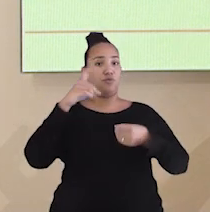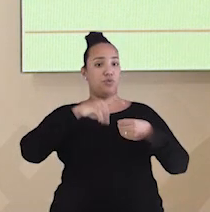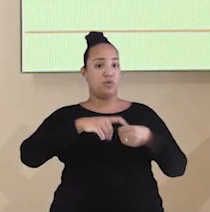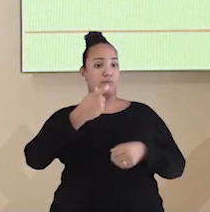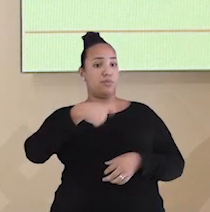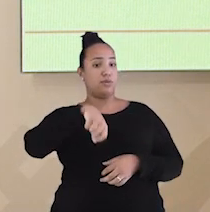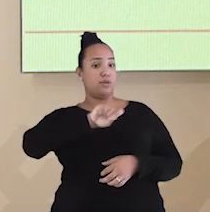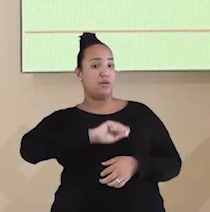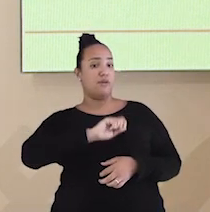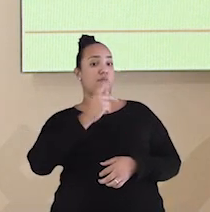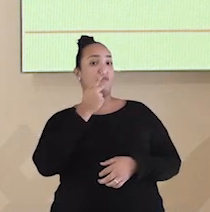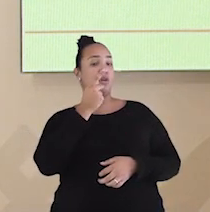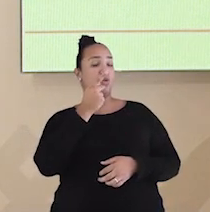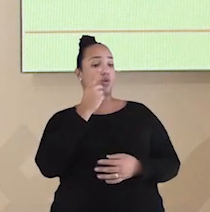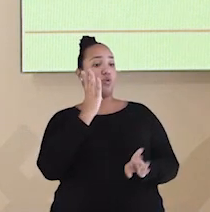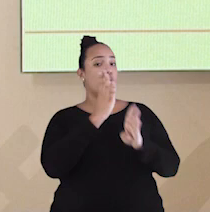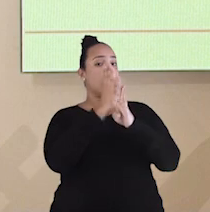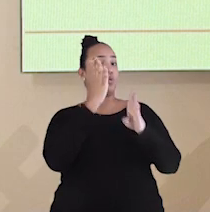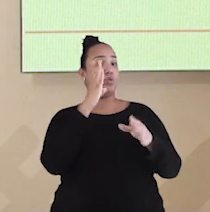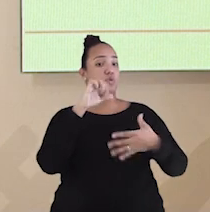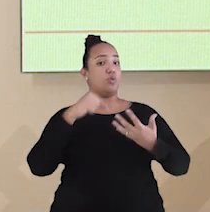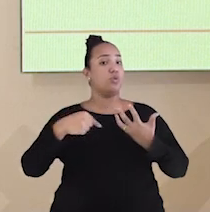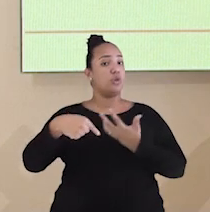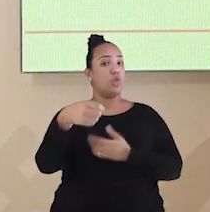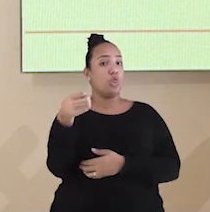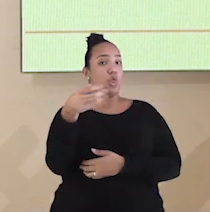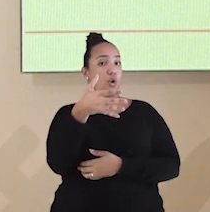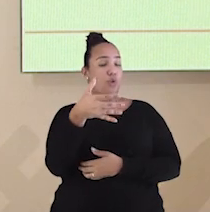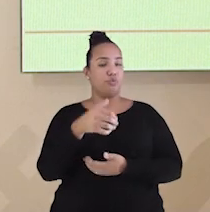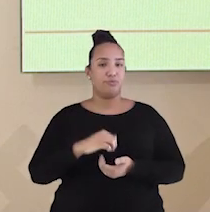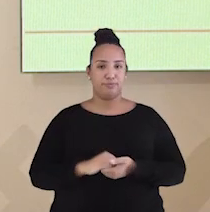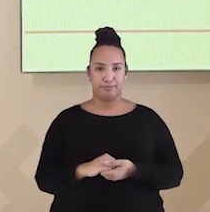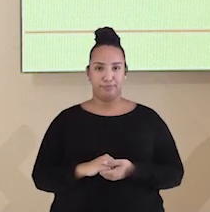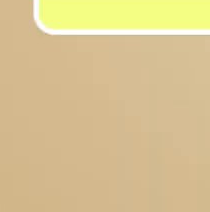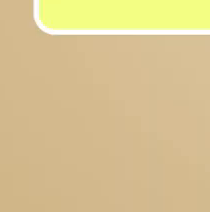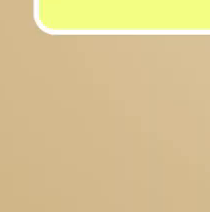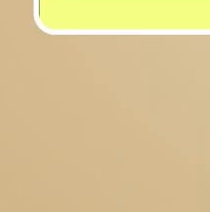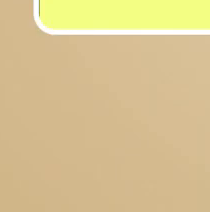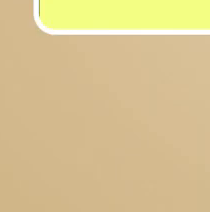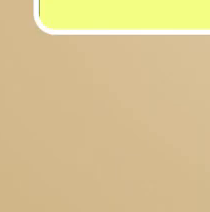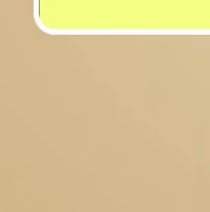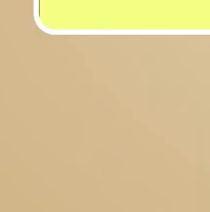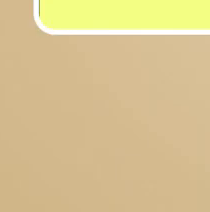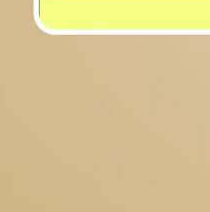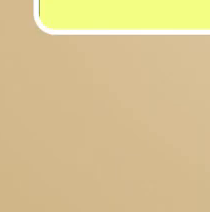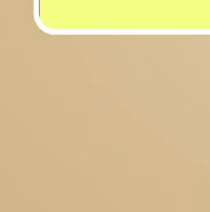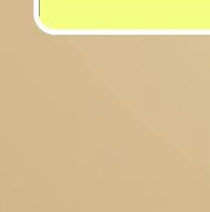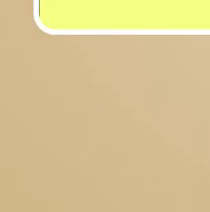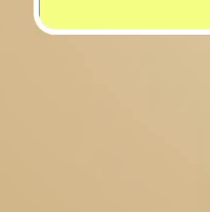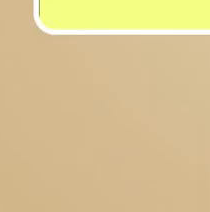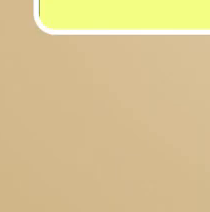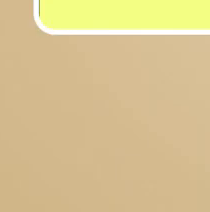com a notícia de que havia descoberto um novo continente. Verdadeiro ou falso?